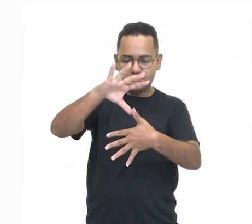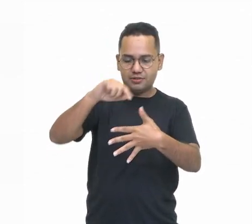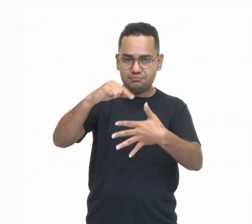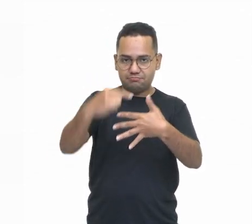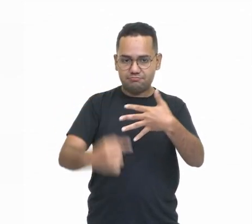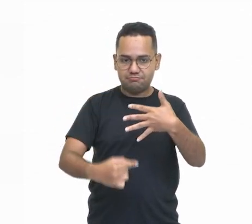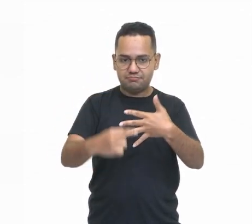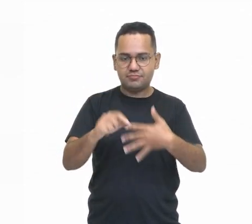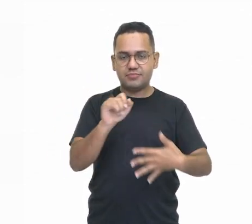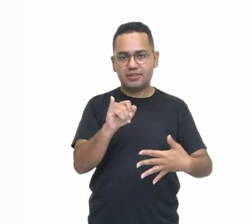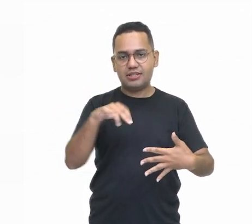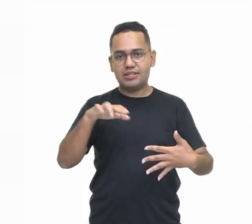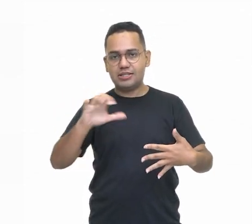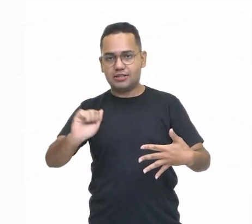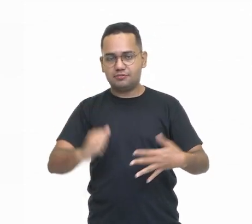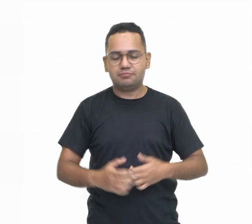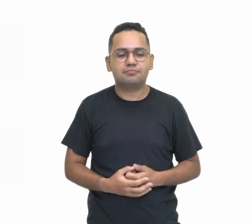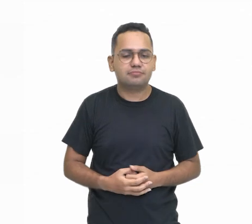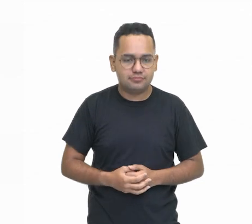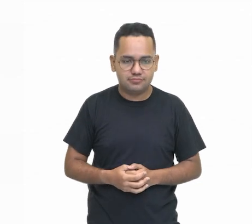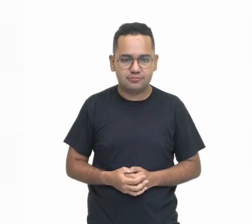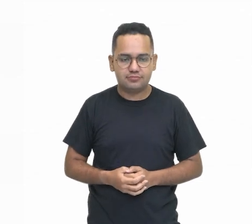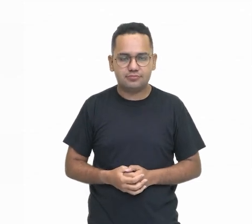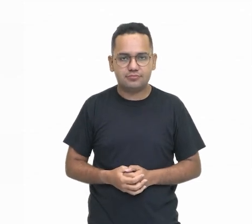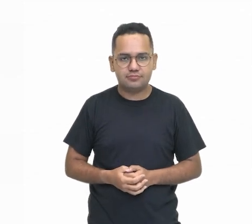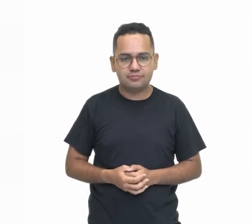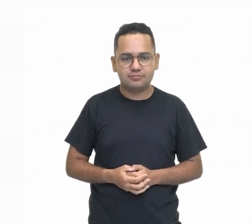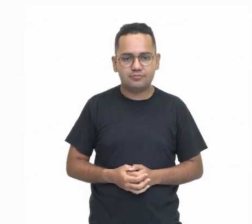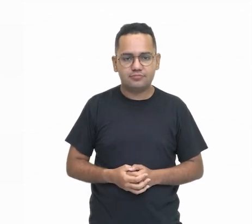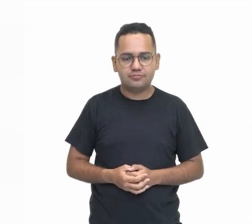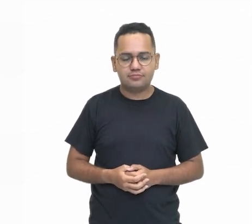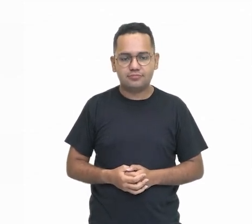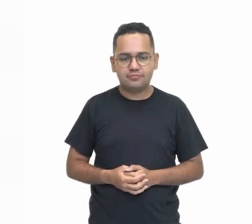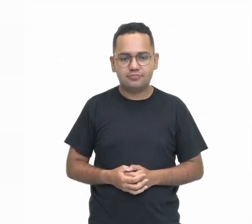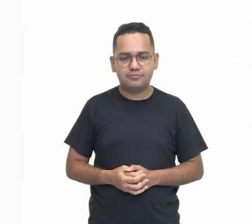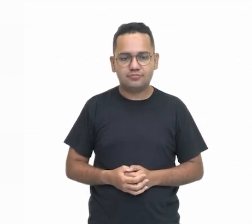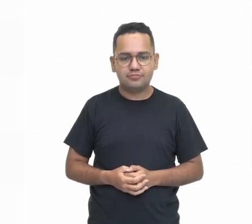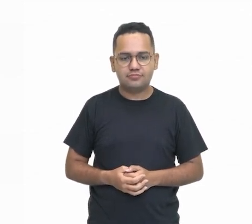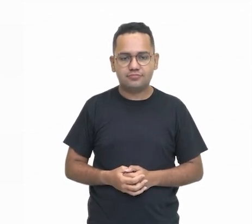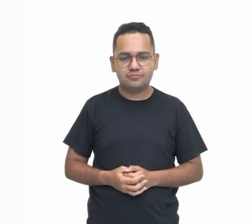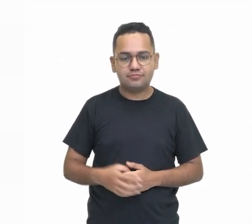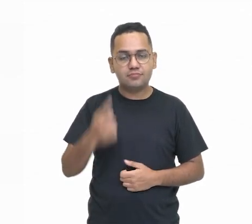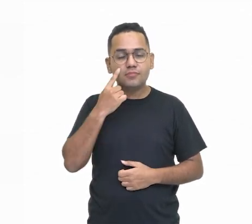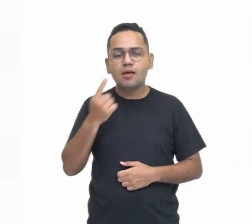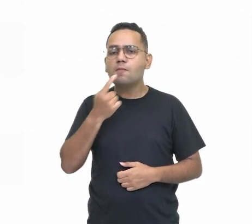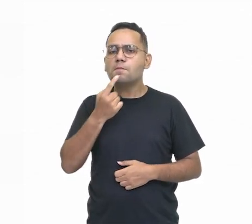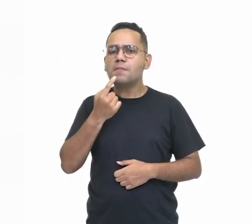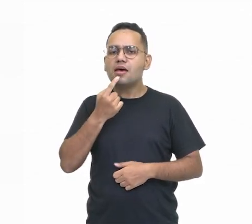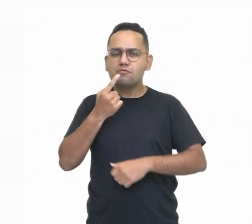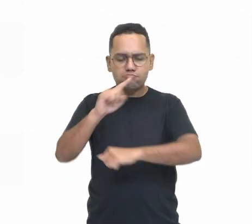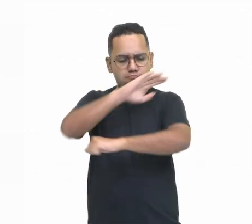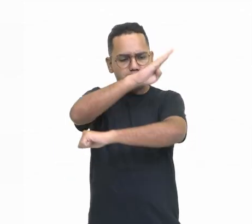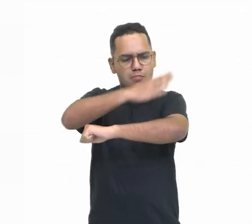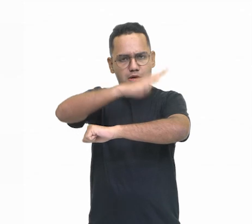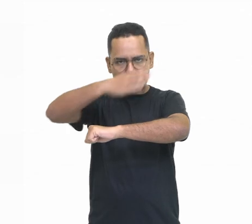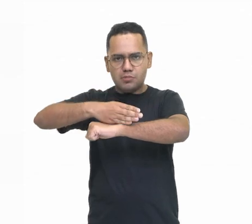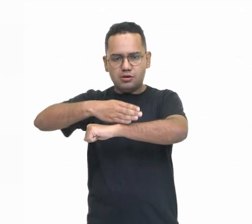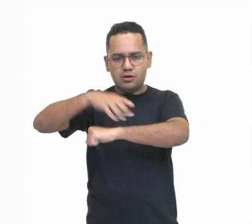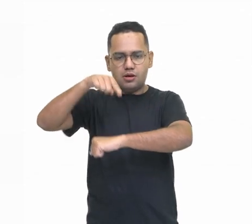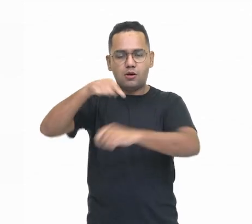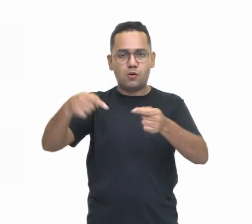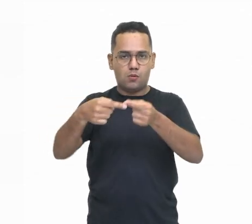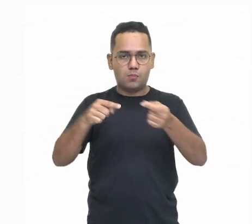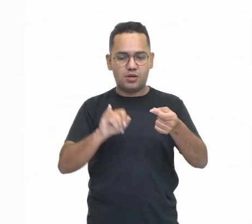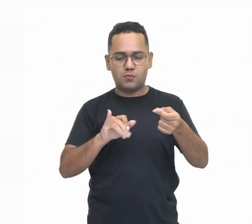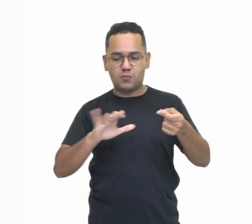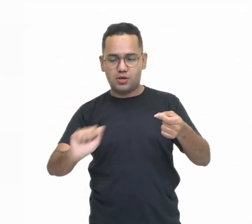Sul, nós temos, principalmente ali, na região da Cordilheira dos Andes, o Império